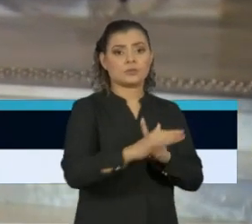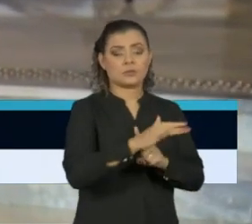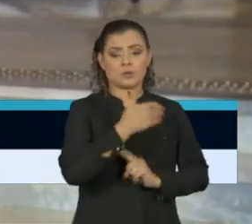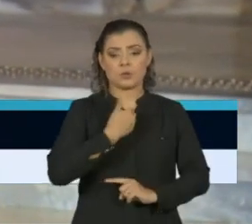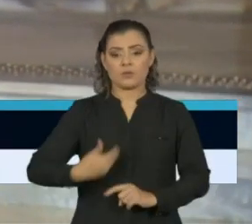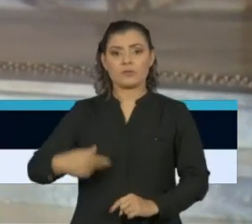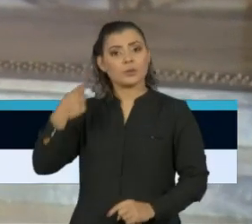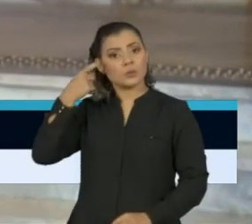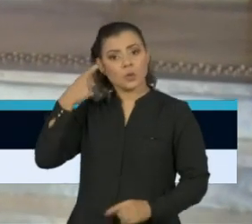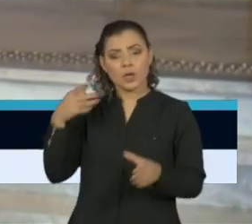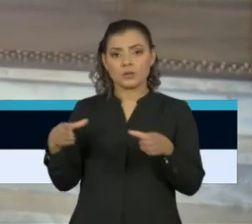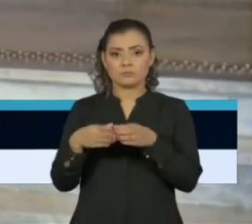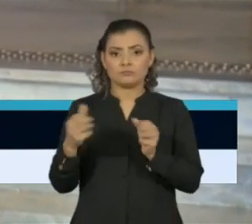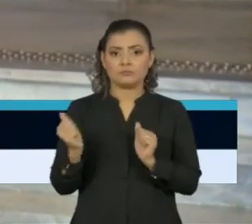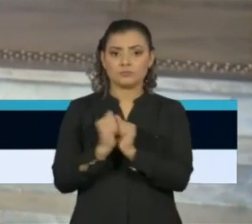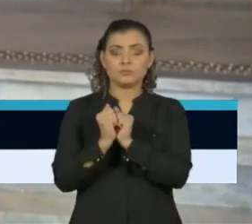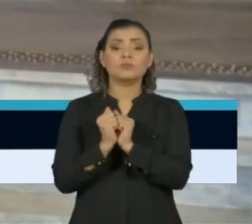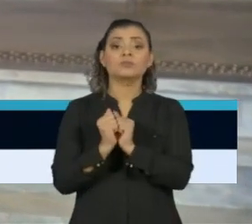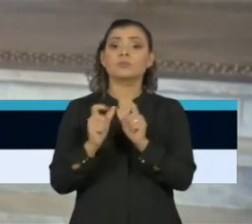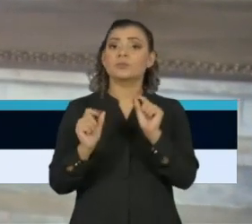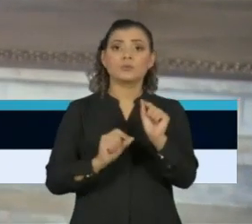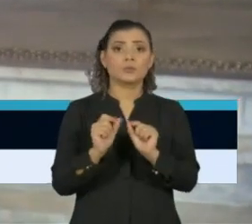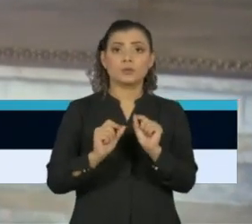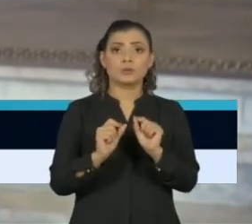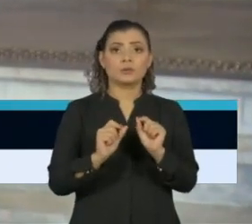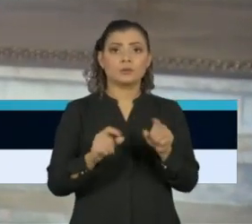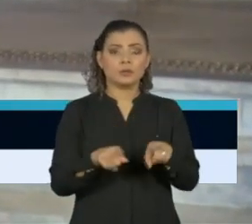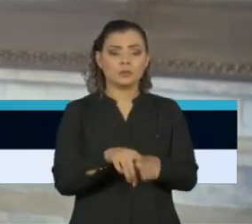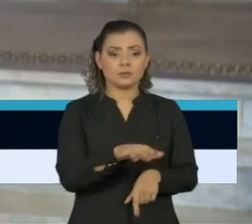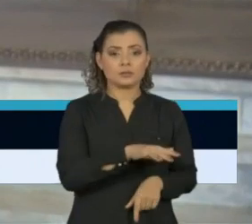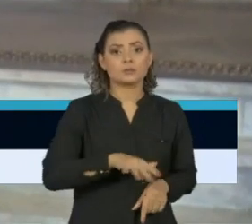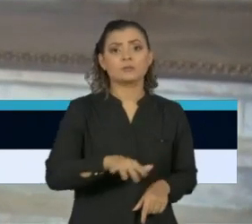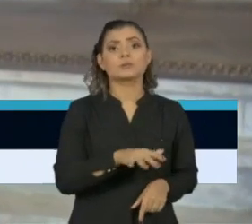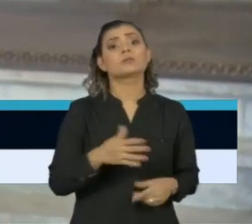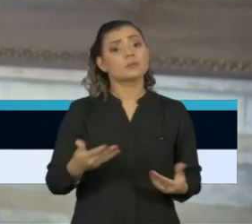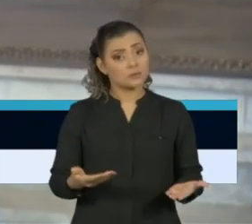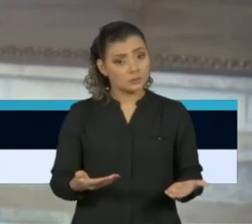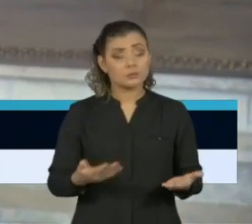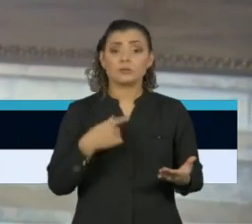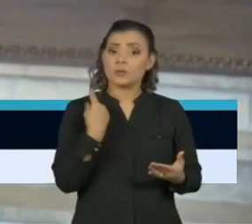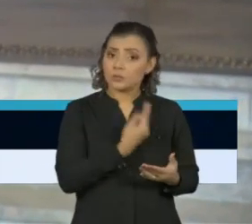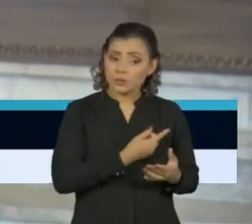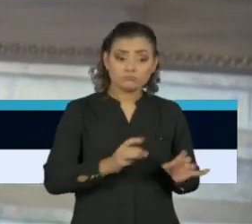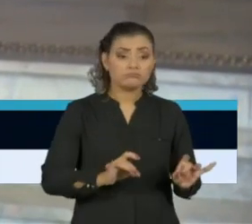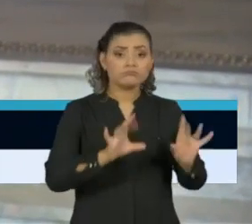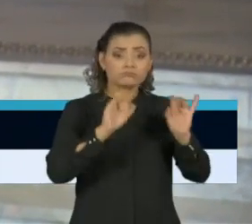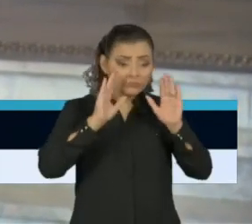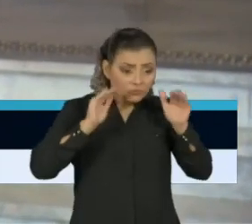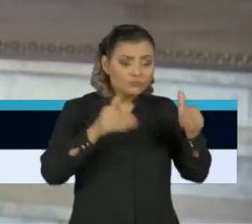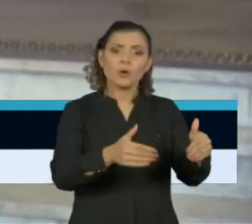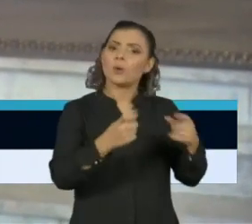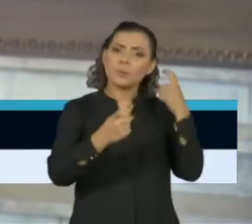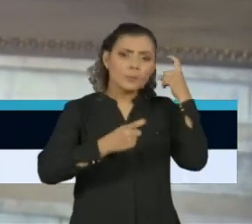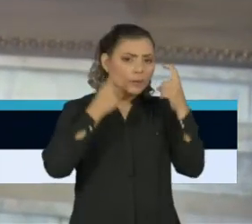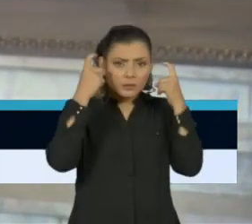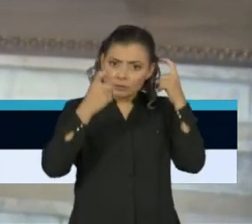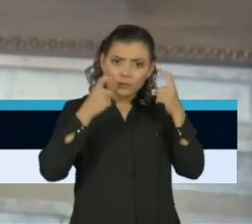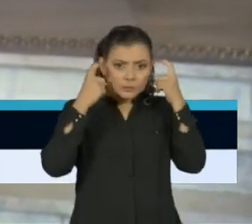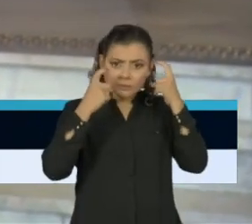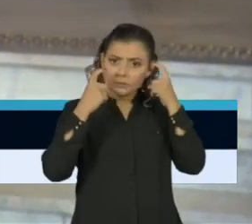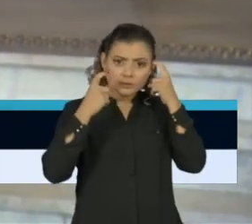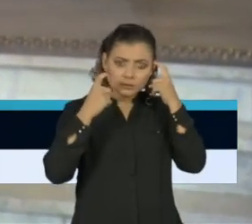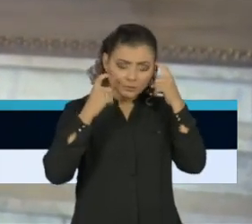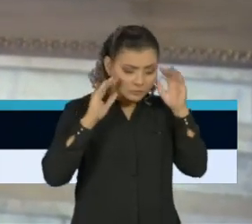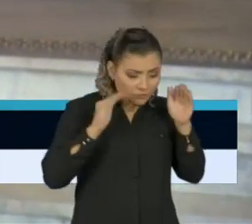governador João Dória. No caso desse georreferenciamento, nós estamos especialmente preocupados e olhando